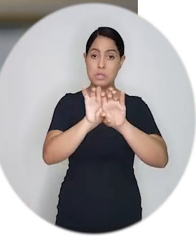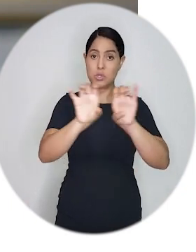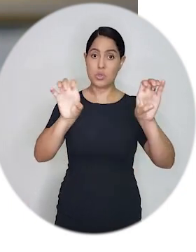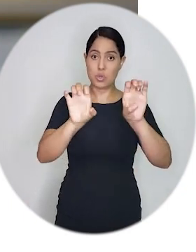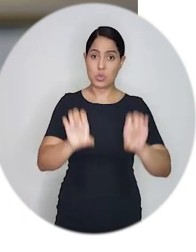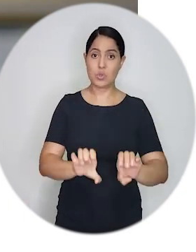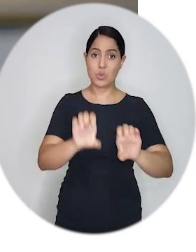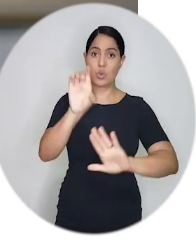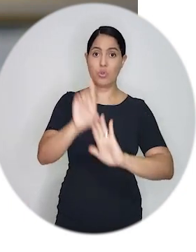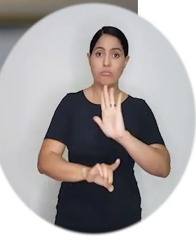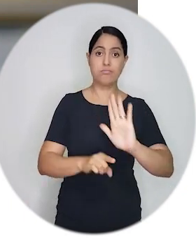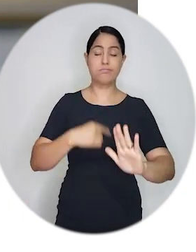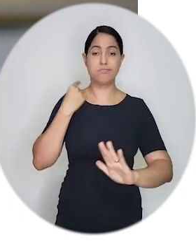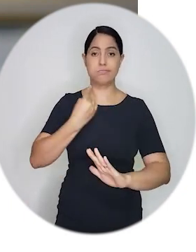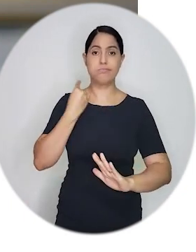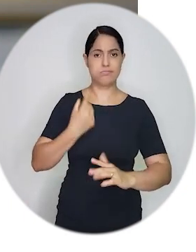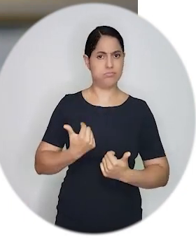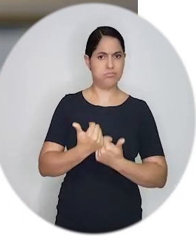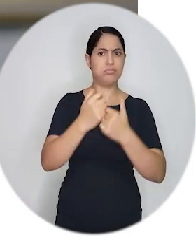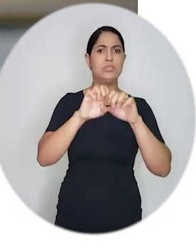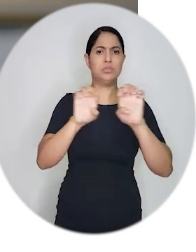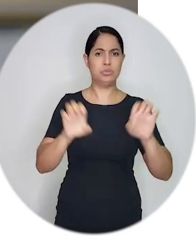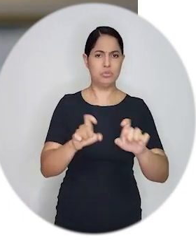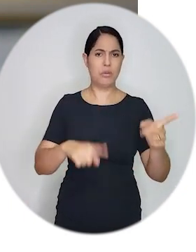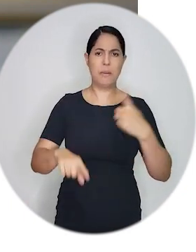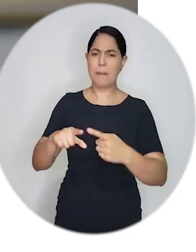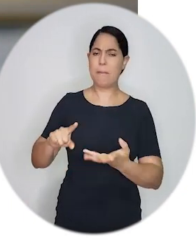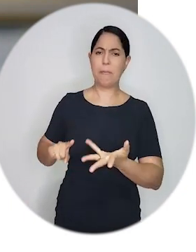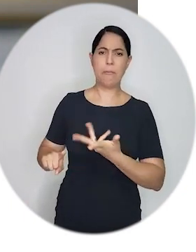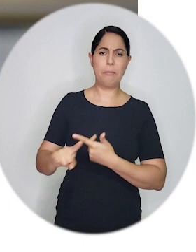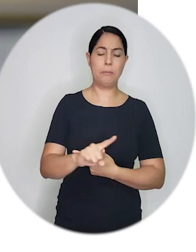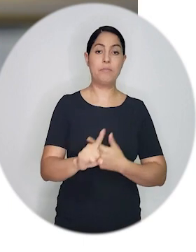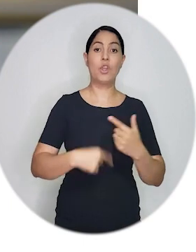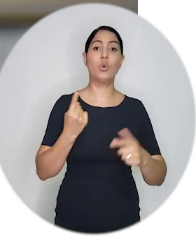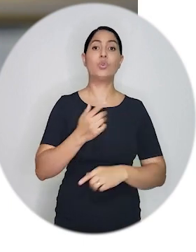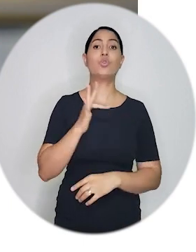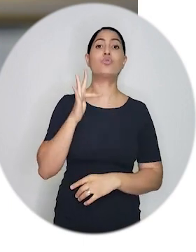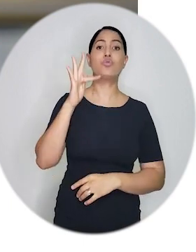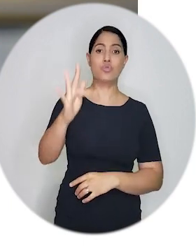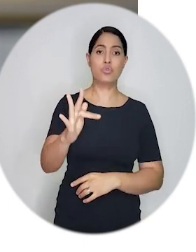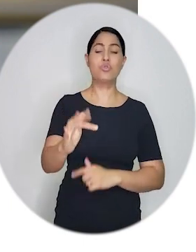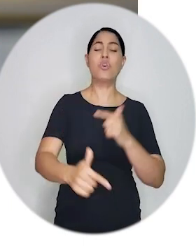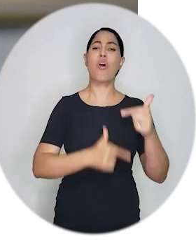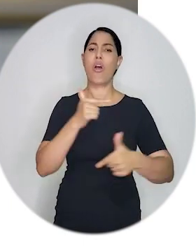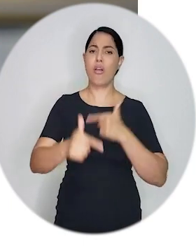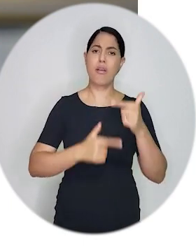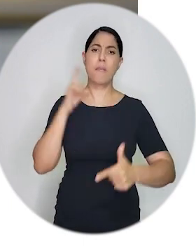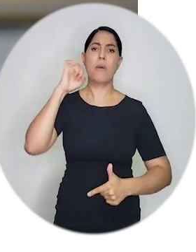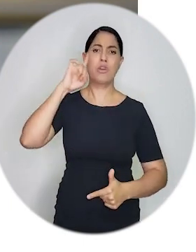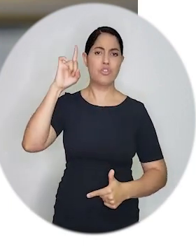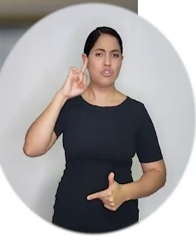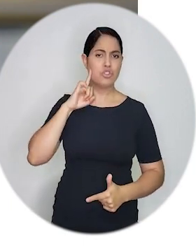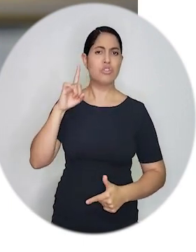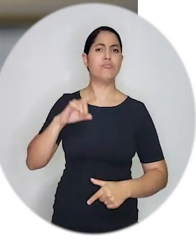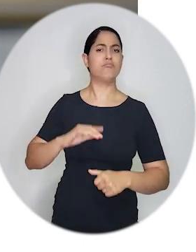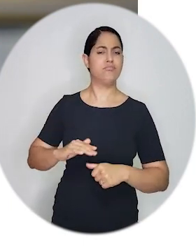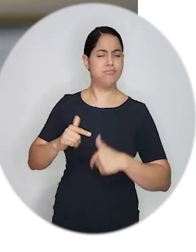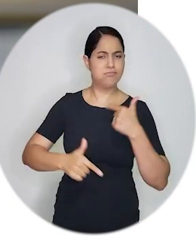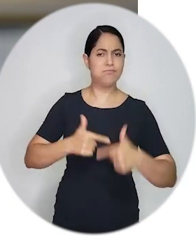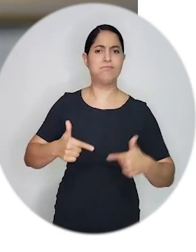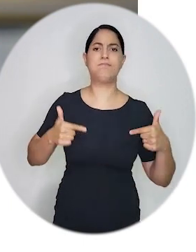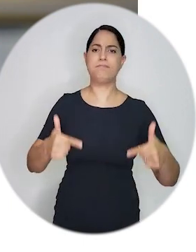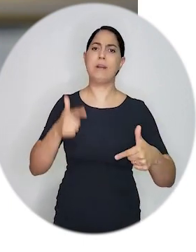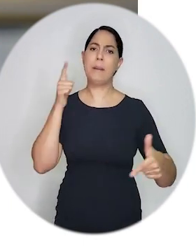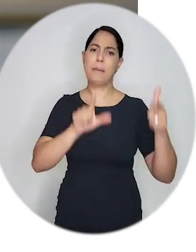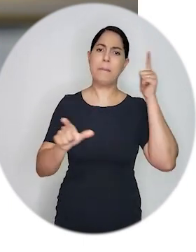fortalecimento das estruturas de garantia das prerrogativas da classe, dentre outros avanços. Projetar o futuro, trabalhar diuturnamente e valorizar